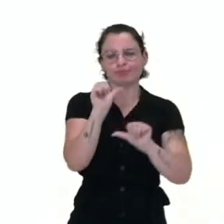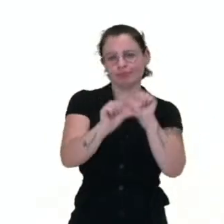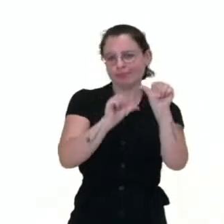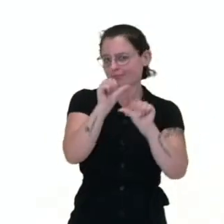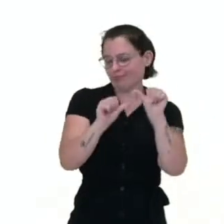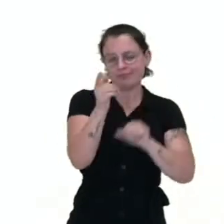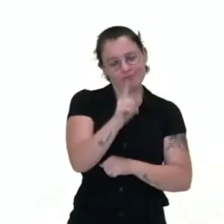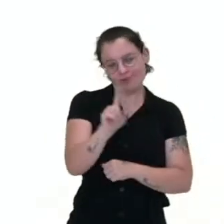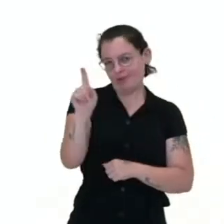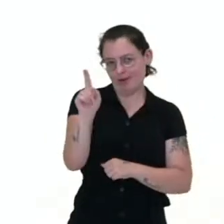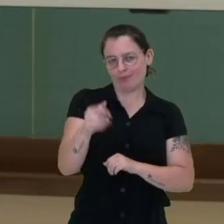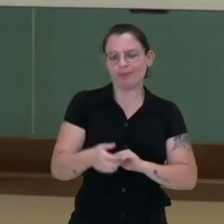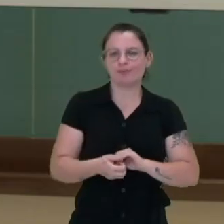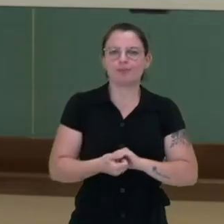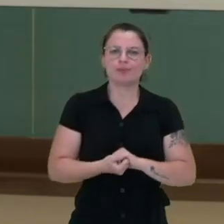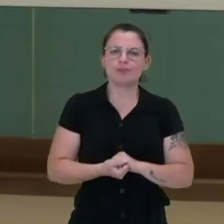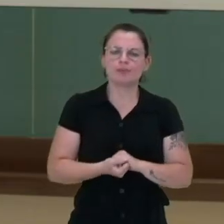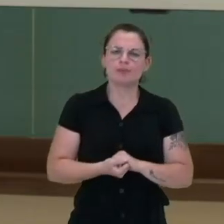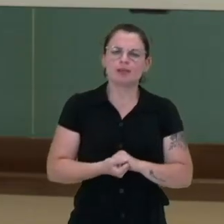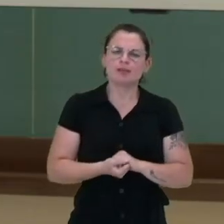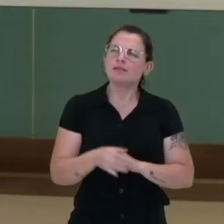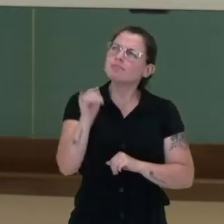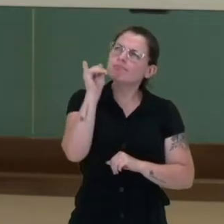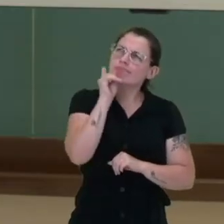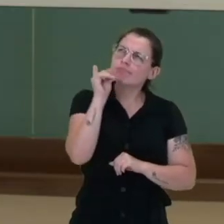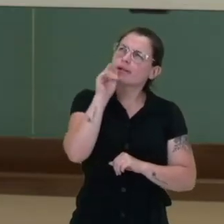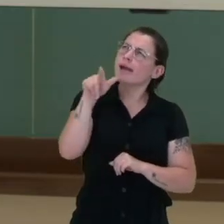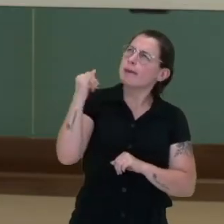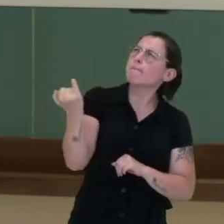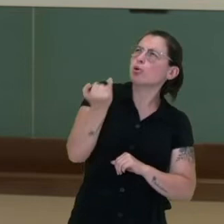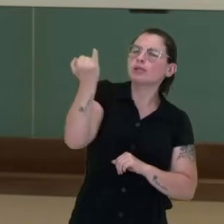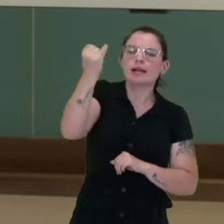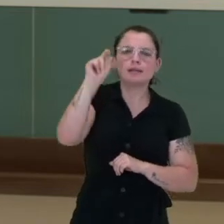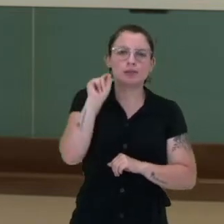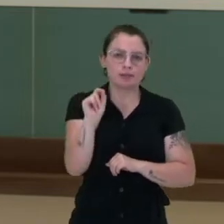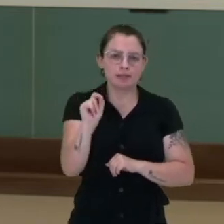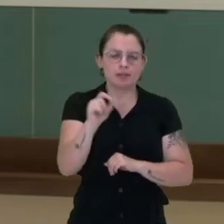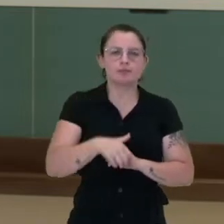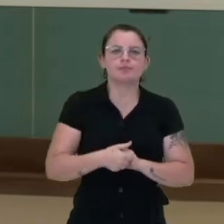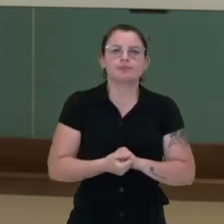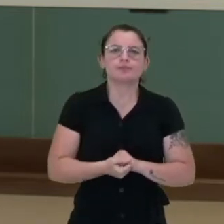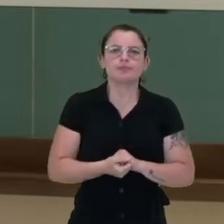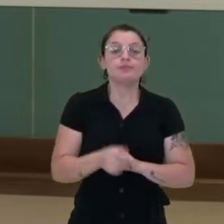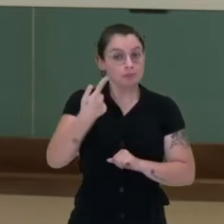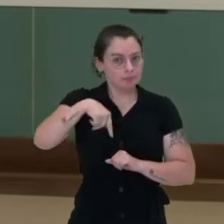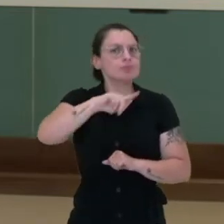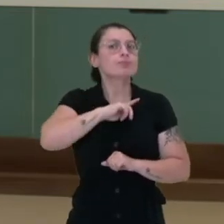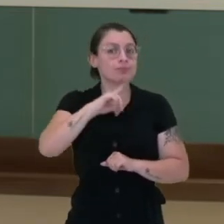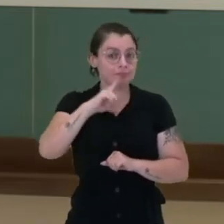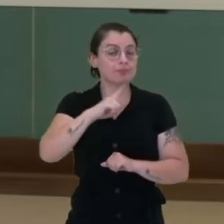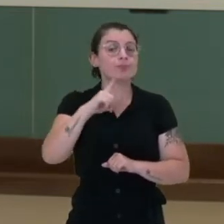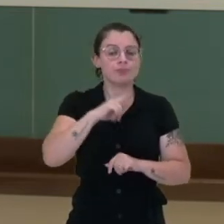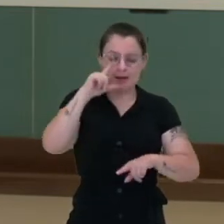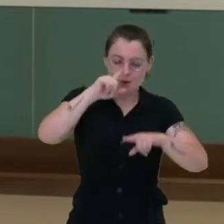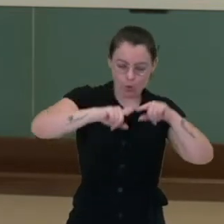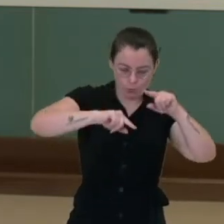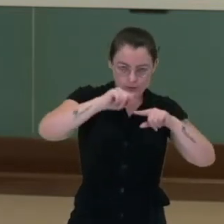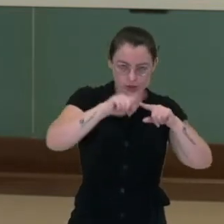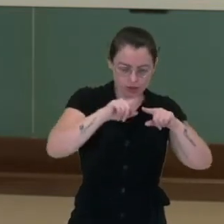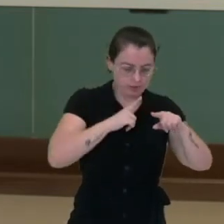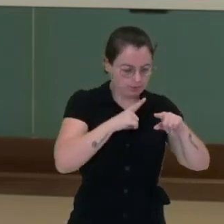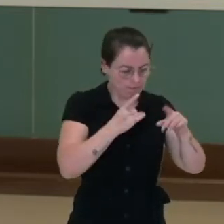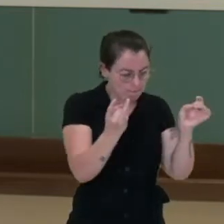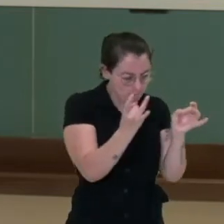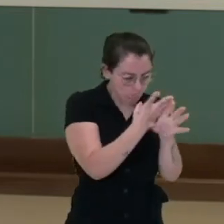das substâncias iniciais. Então, olha que interessante. Eu tenho um objeto e vou